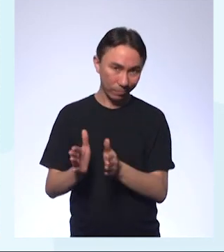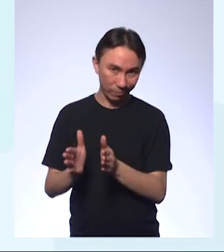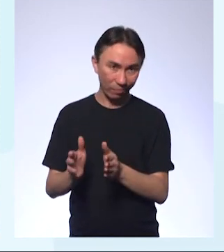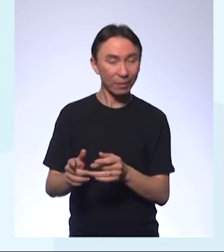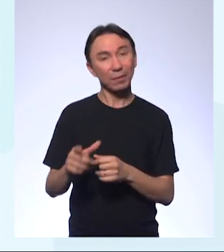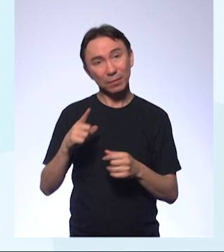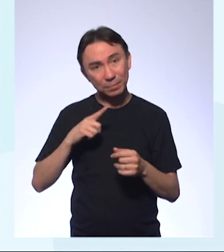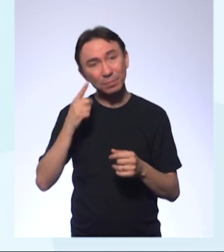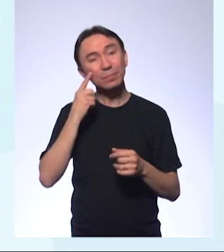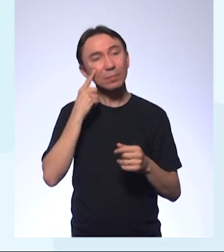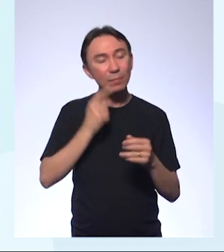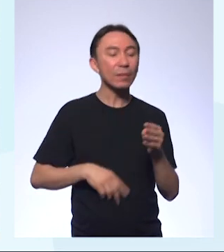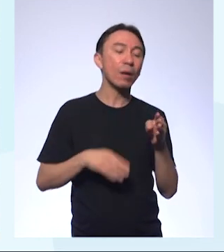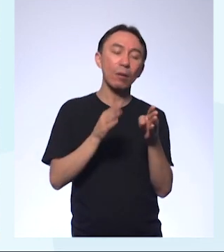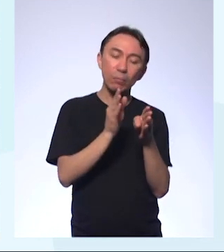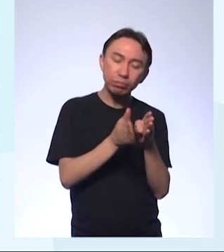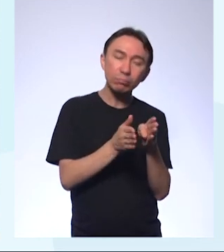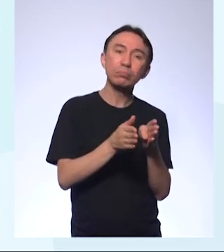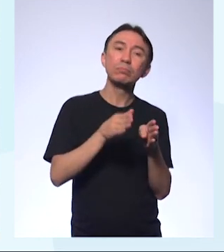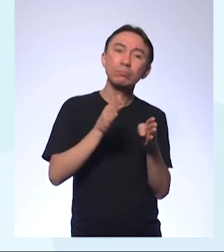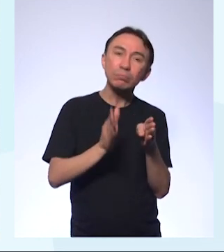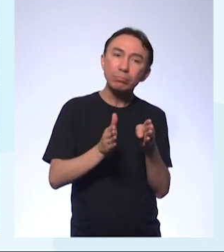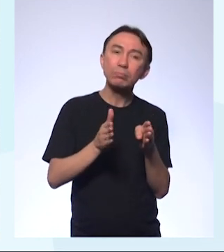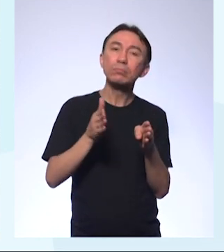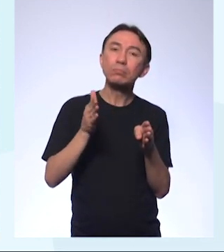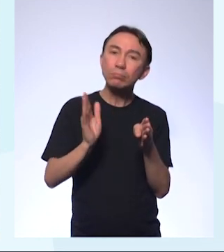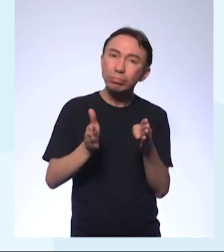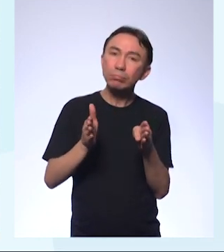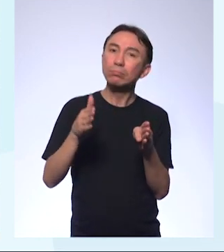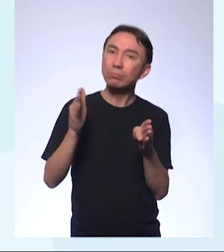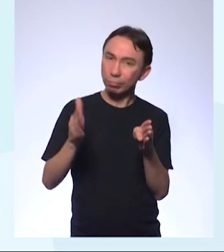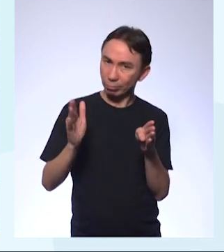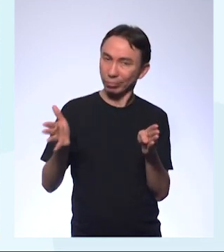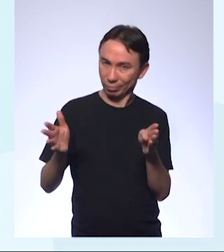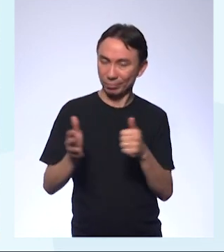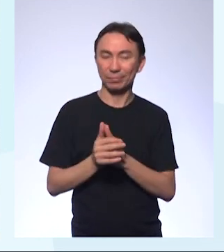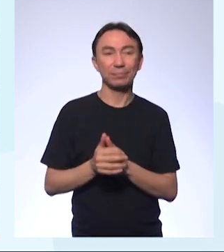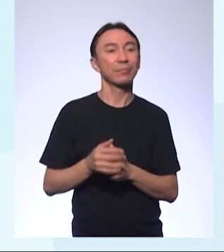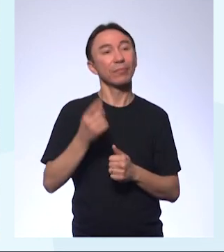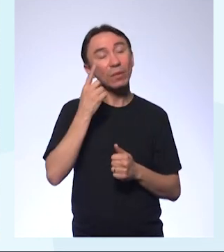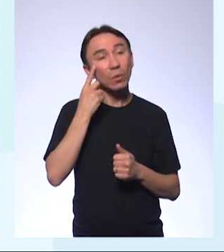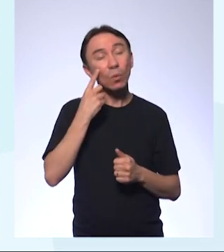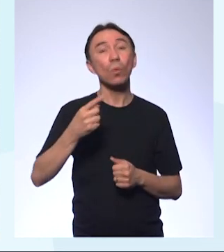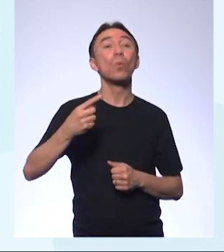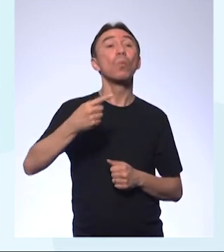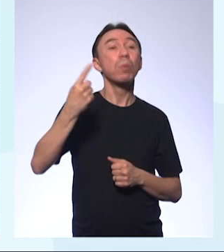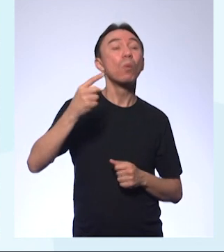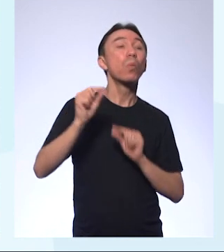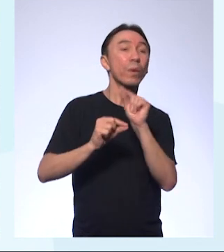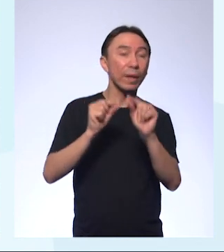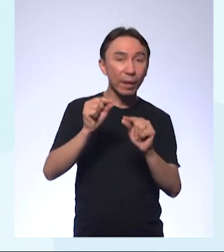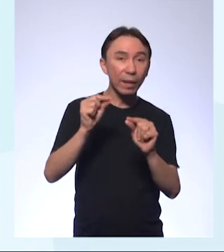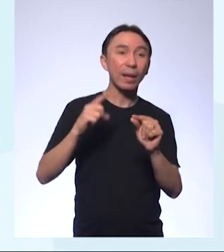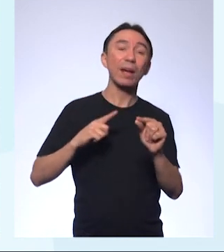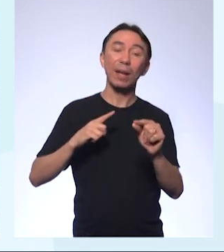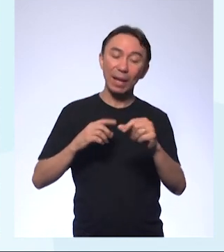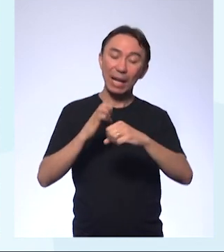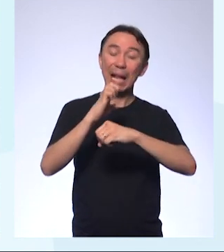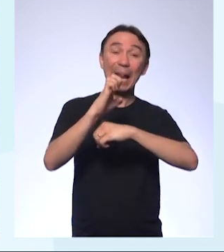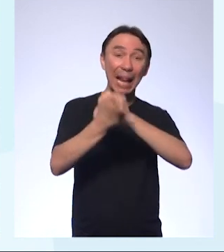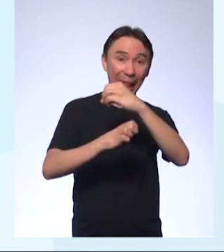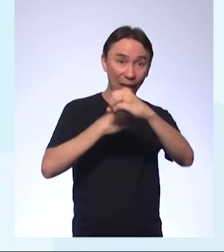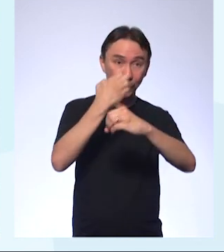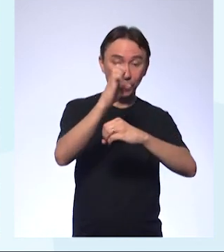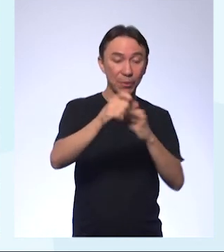maneira periódica, ela segue uma sequência. Então, uma dessas propriedades é que eletronegatividade. Tem uma seta